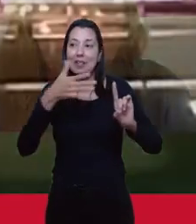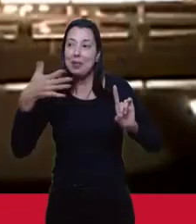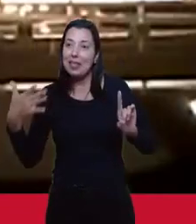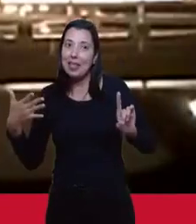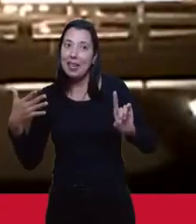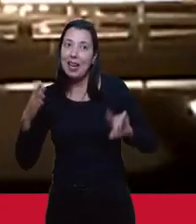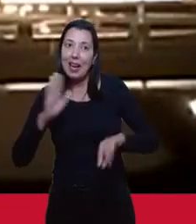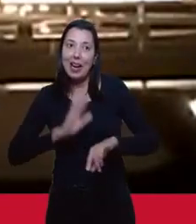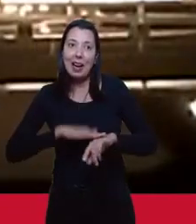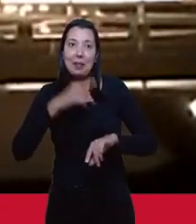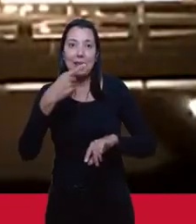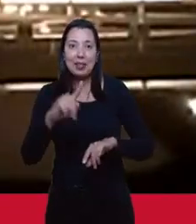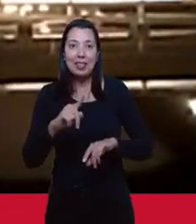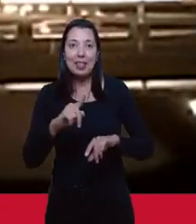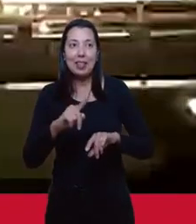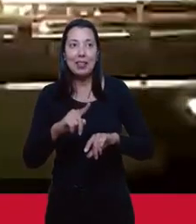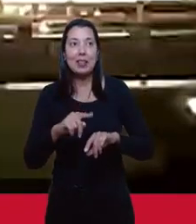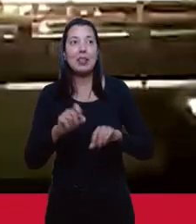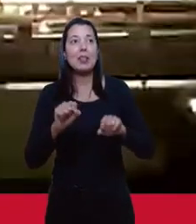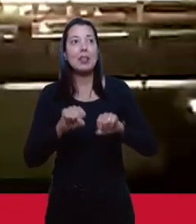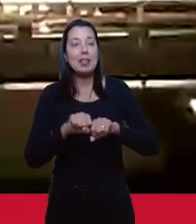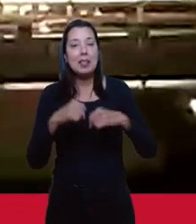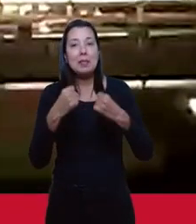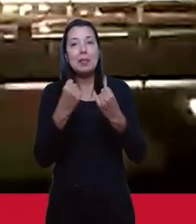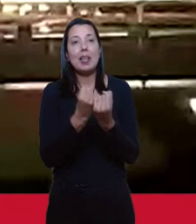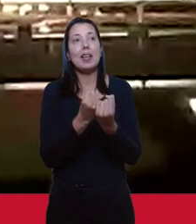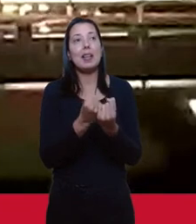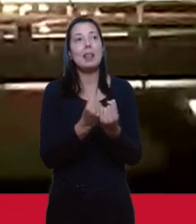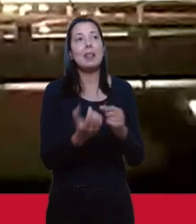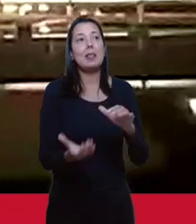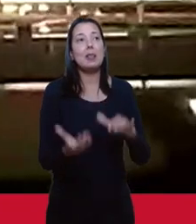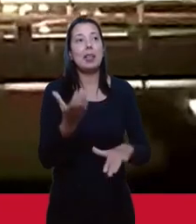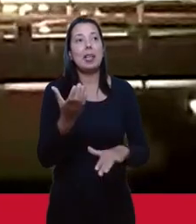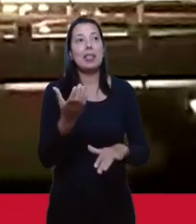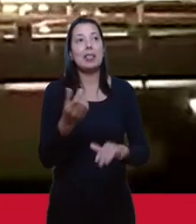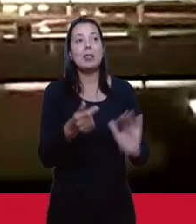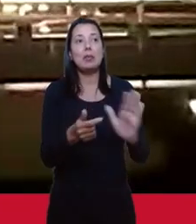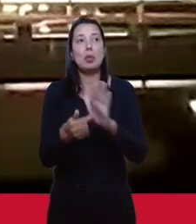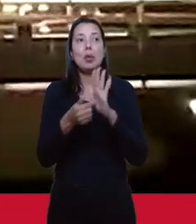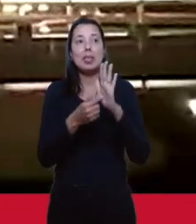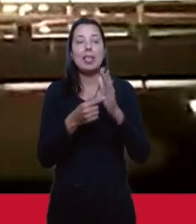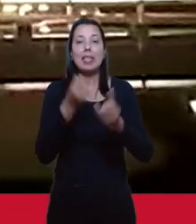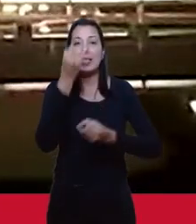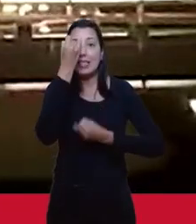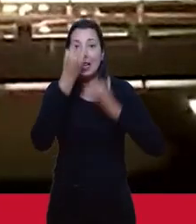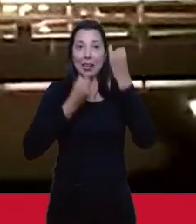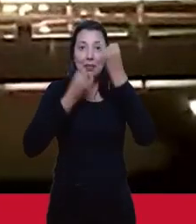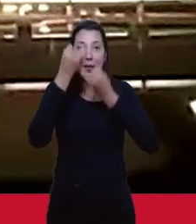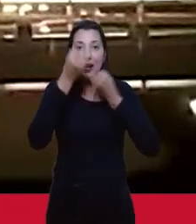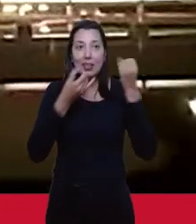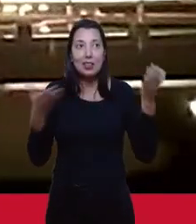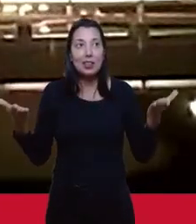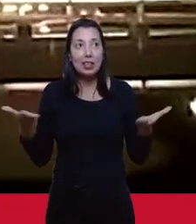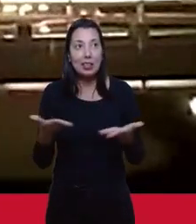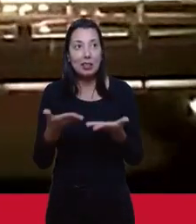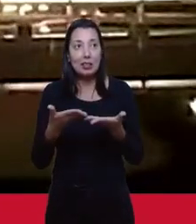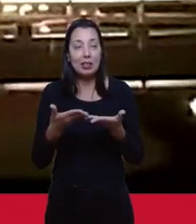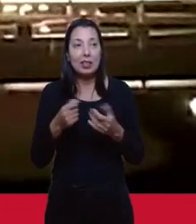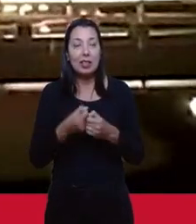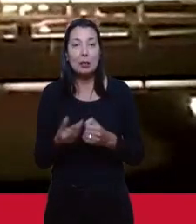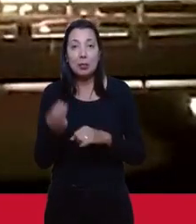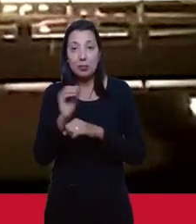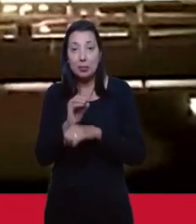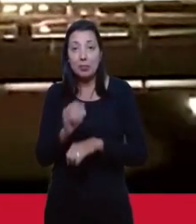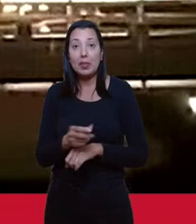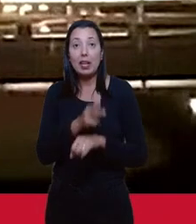LGBTQIA+, o seu seminário no Congresso Nacional, estão passando estas imagens neste momento. Isso aqui é uma transmissão